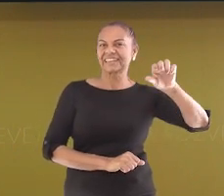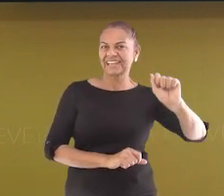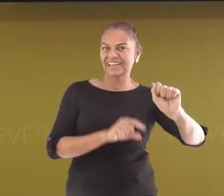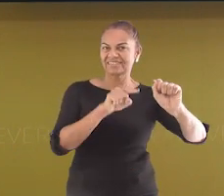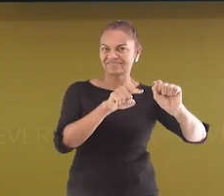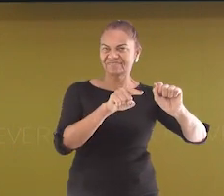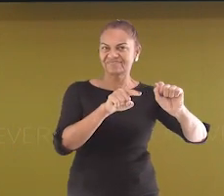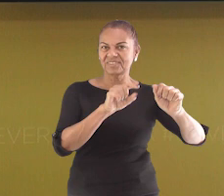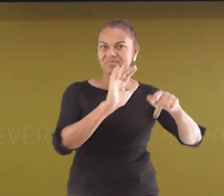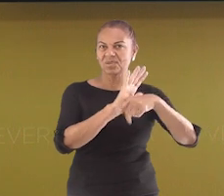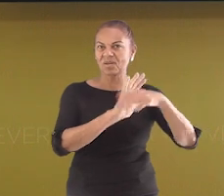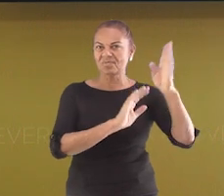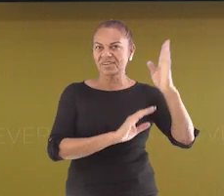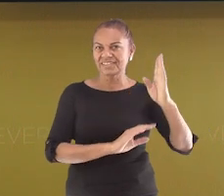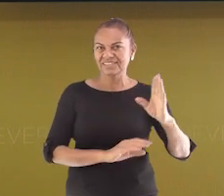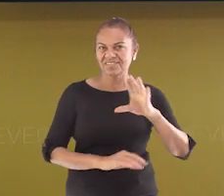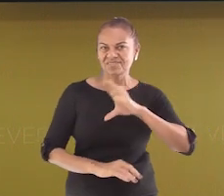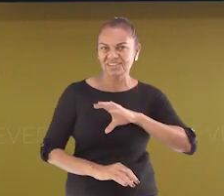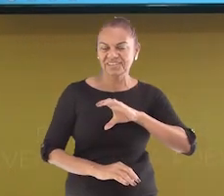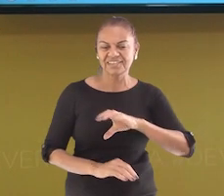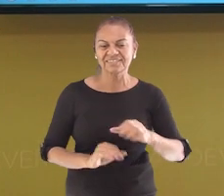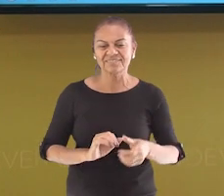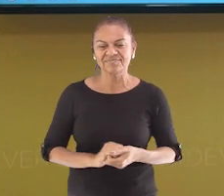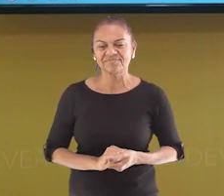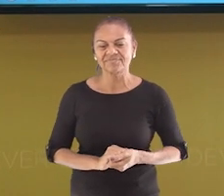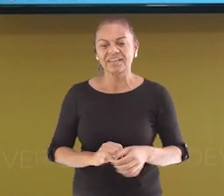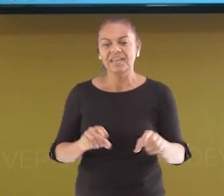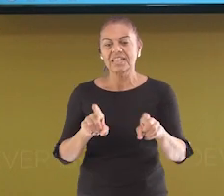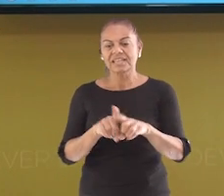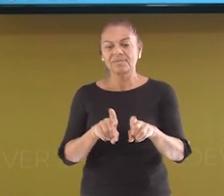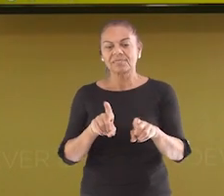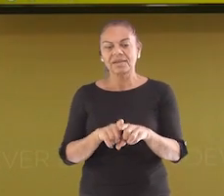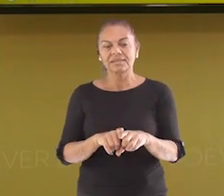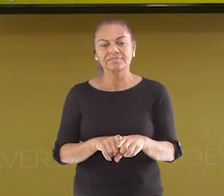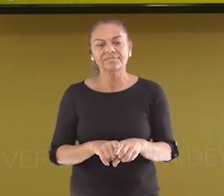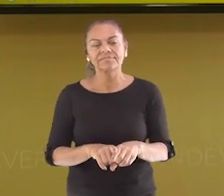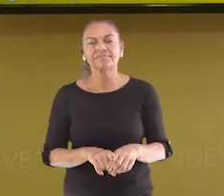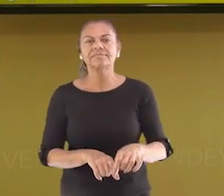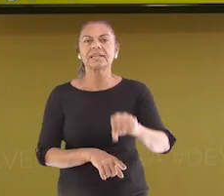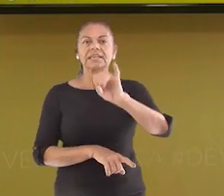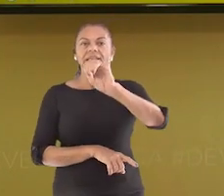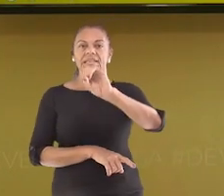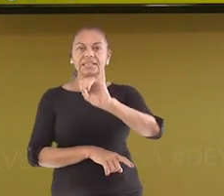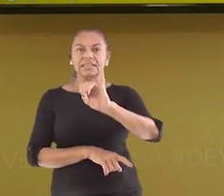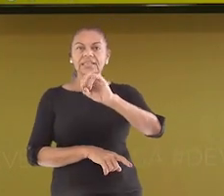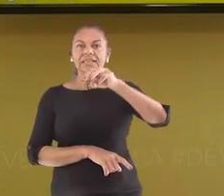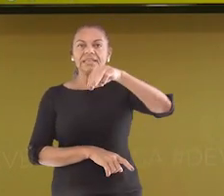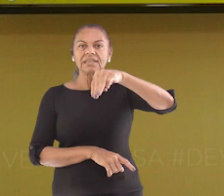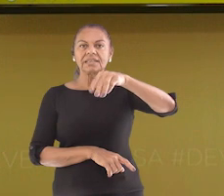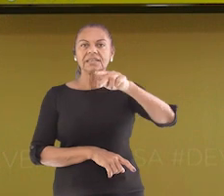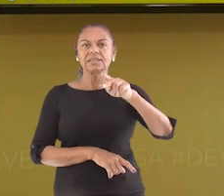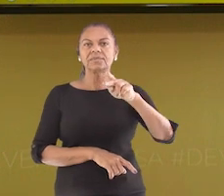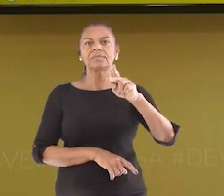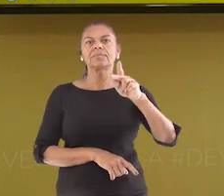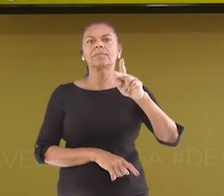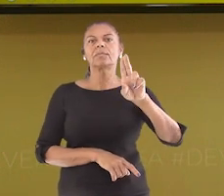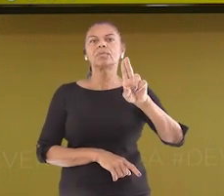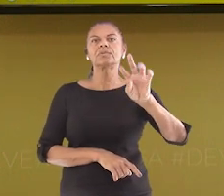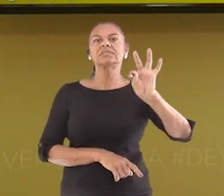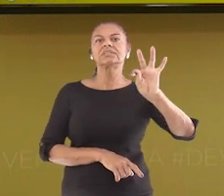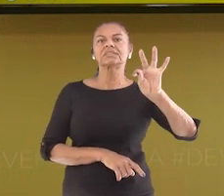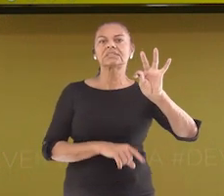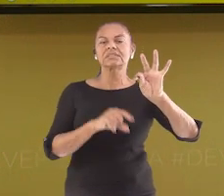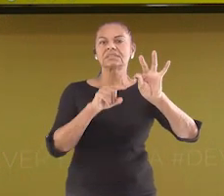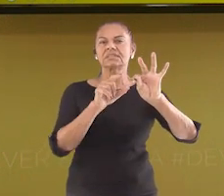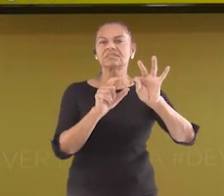aquele Rzinho bem característico do francês, sabe? No diálogo que eu mostrei para vocês, no início da aula, existe um abrasileiramento da palavra